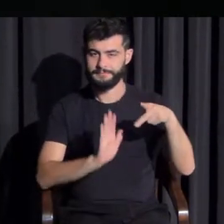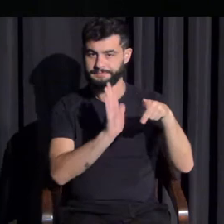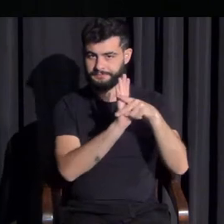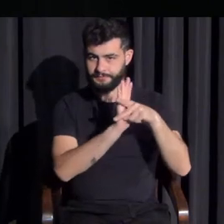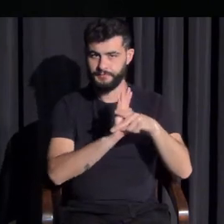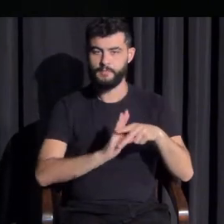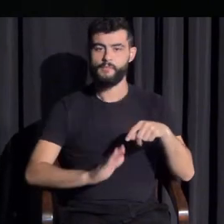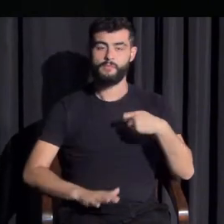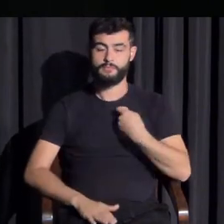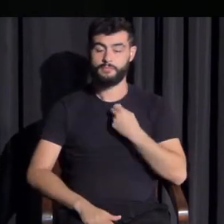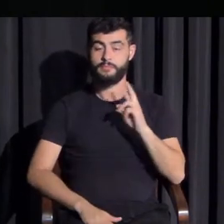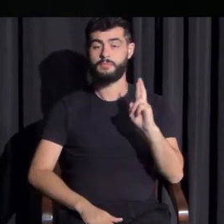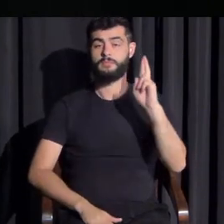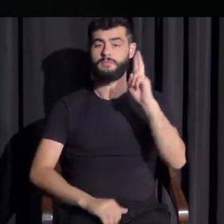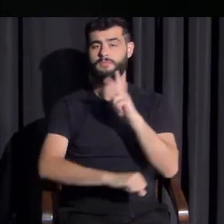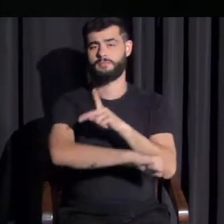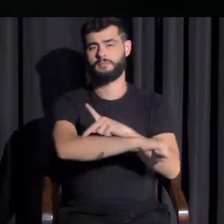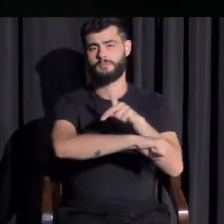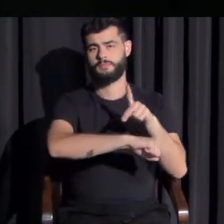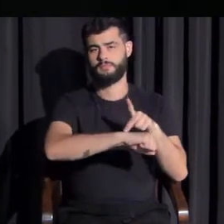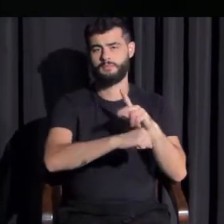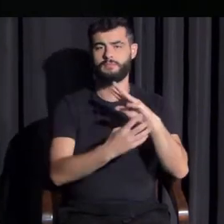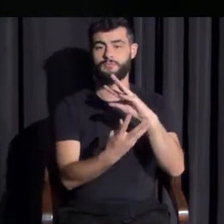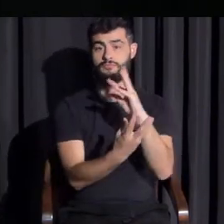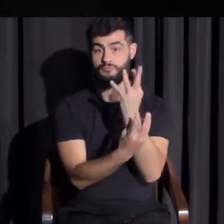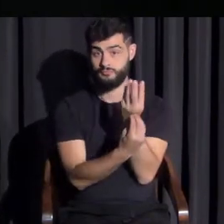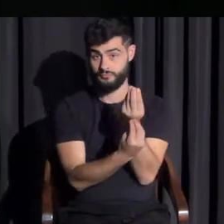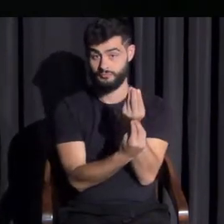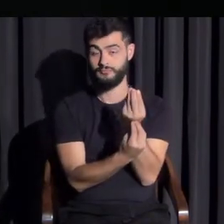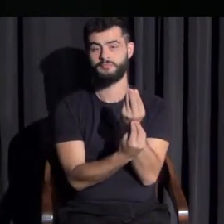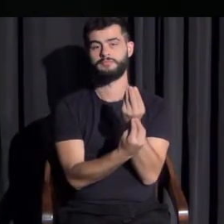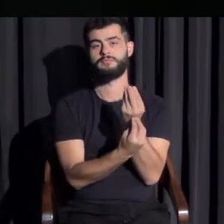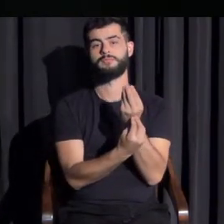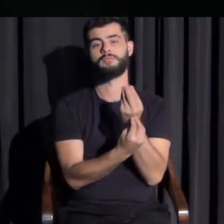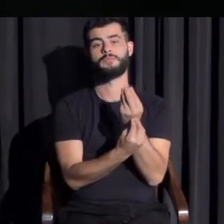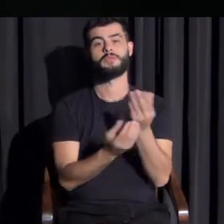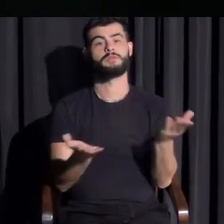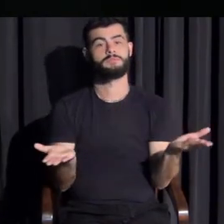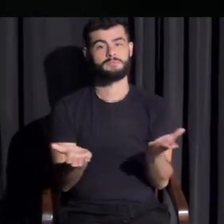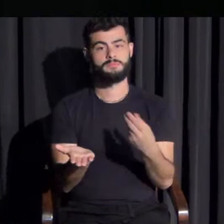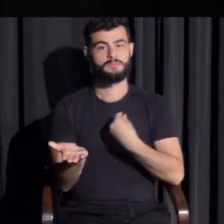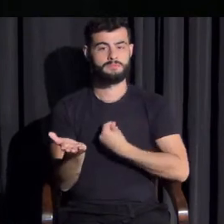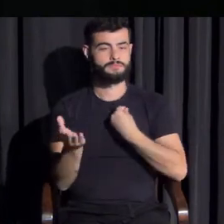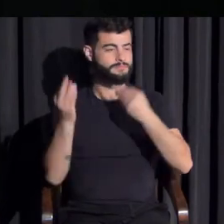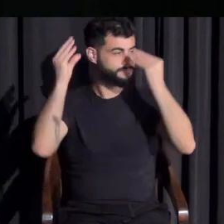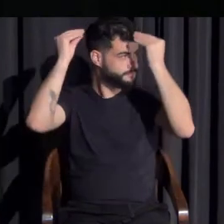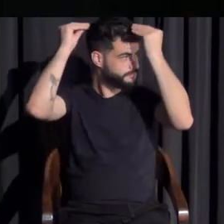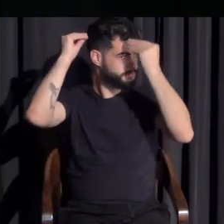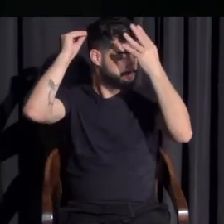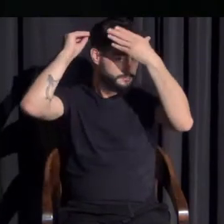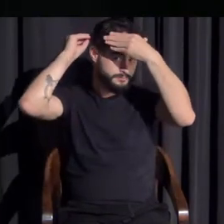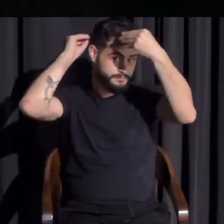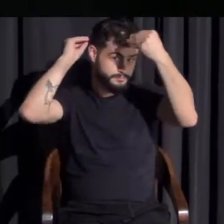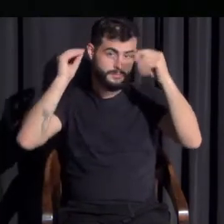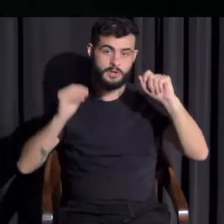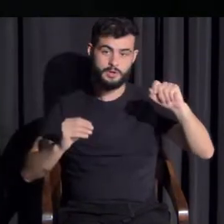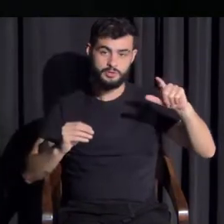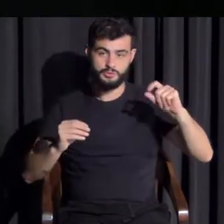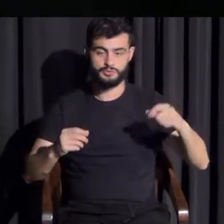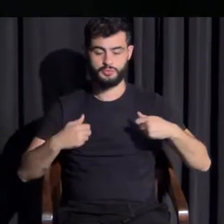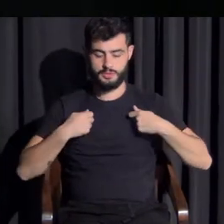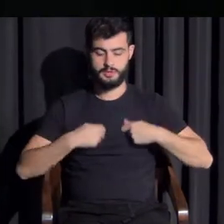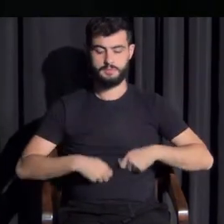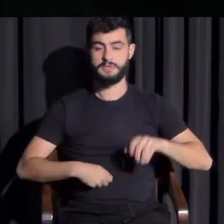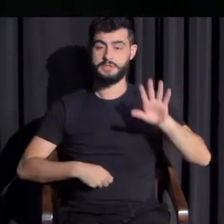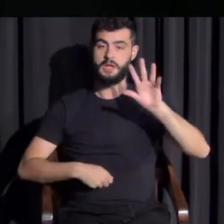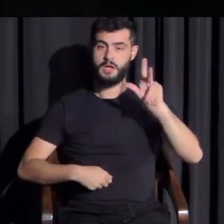coordenador artístico-pedagógico, nesse momento estou usando uma boina na cor azul, uma camisa também africana na cor azul